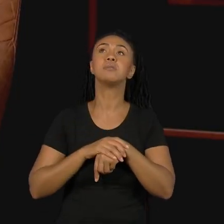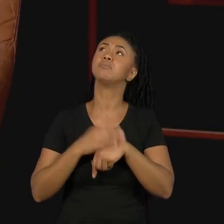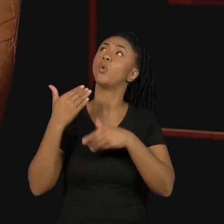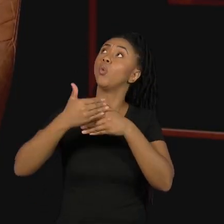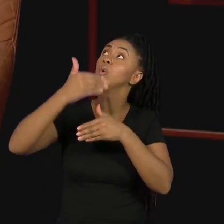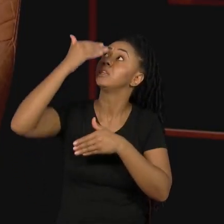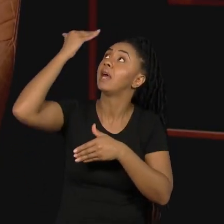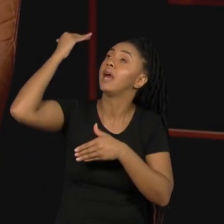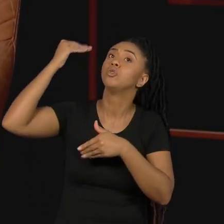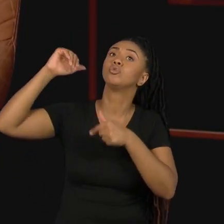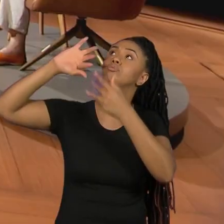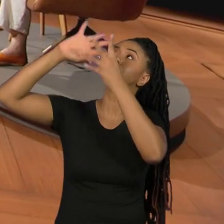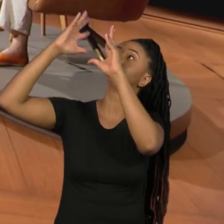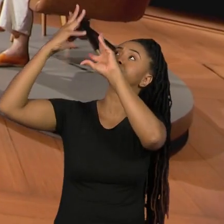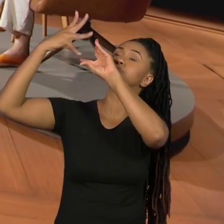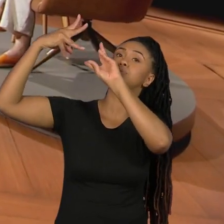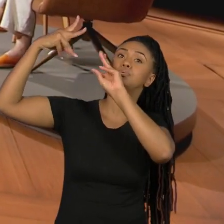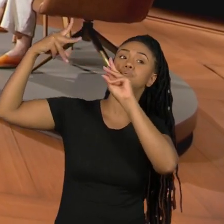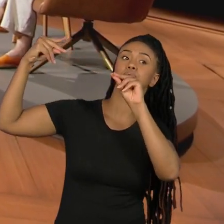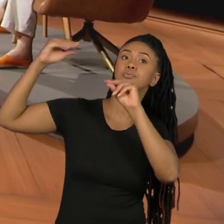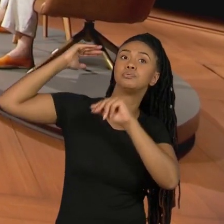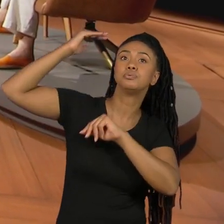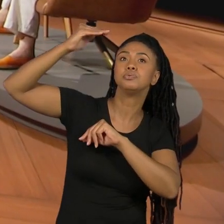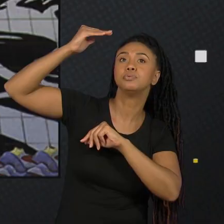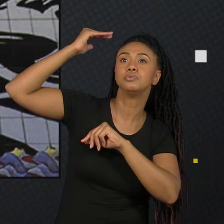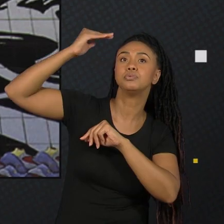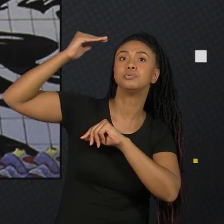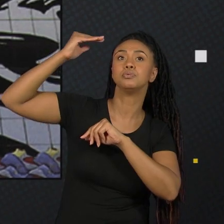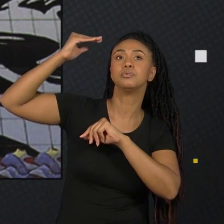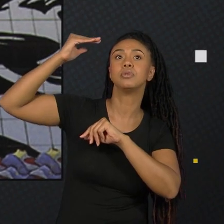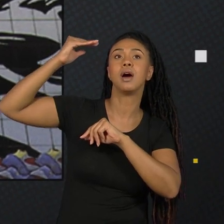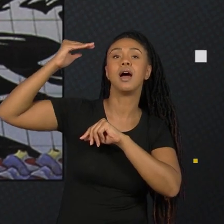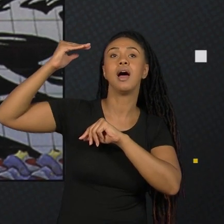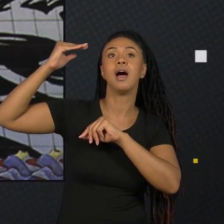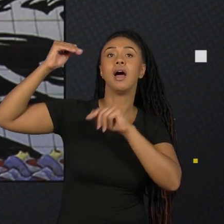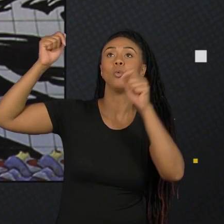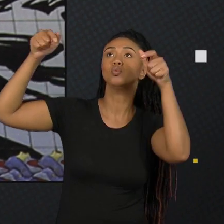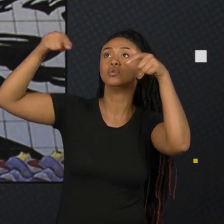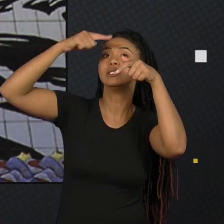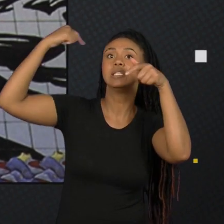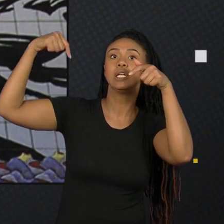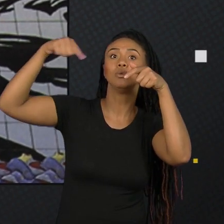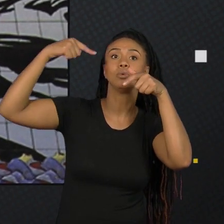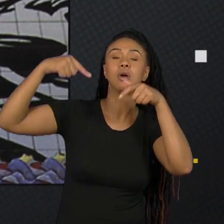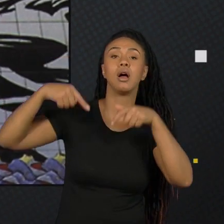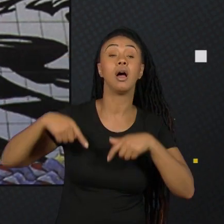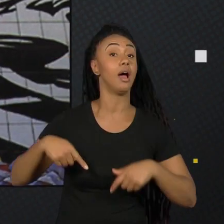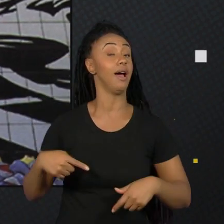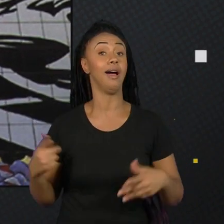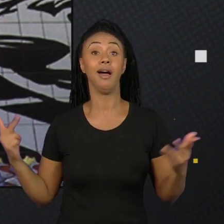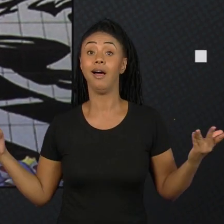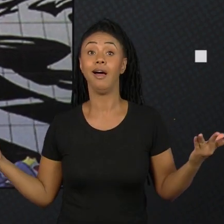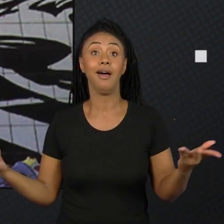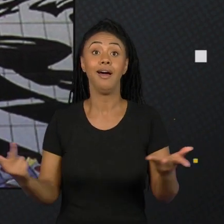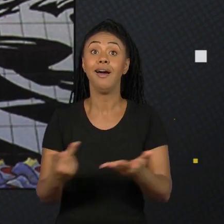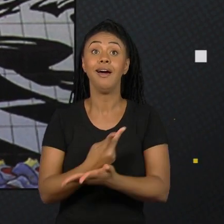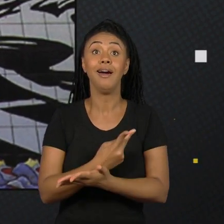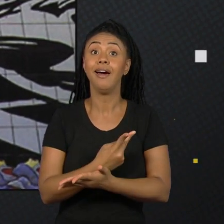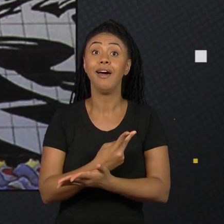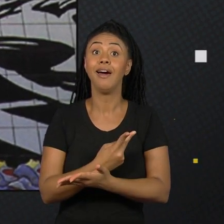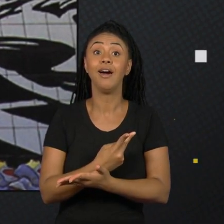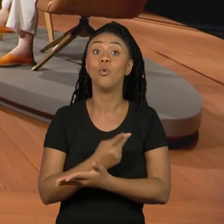abstrata, que eu refleti no cilindro, faz o retrato do Oswald. E sem querer, ali eu transformei o tabu em